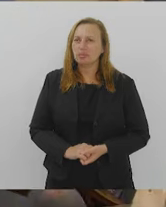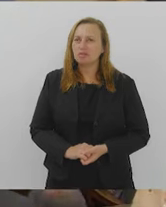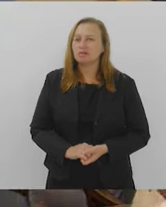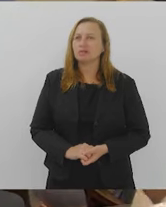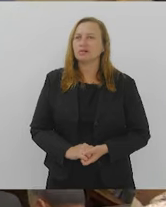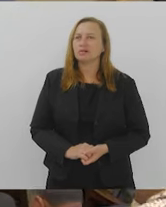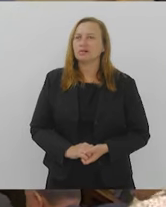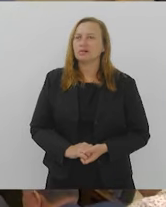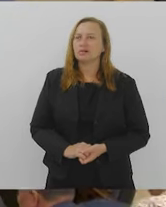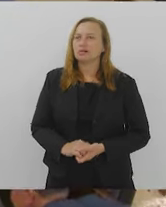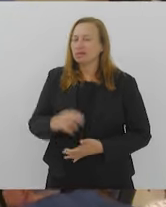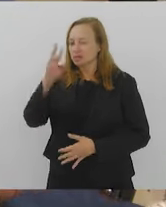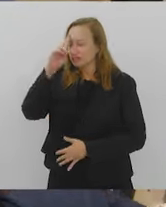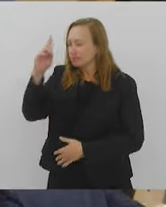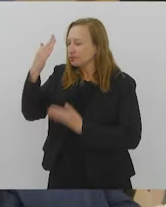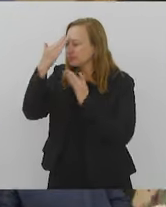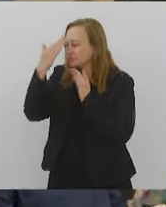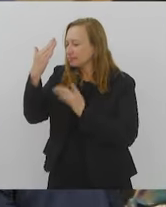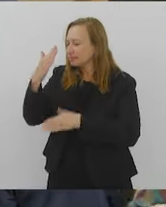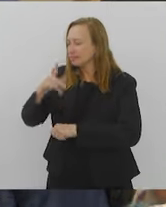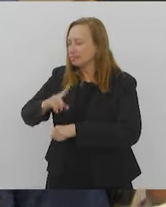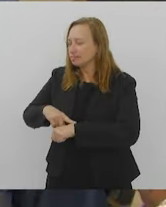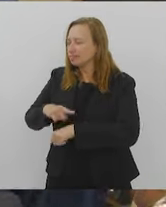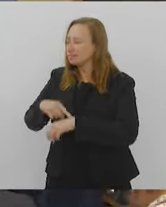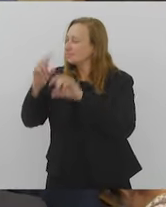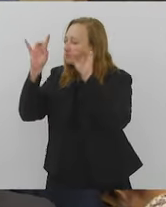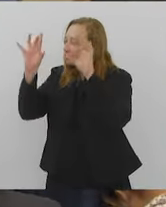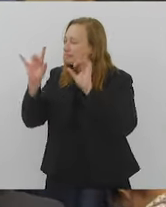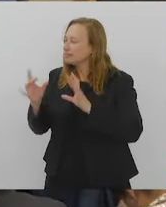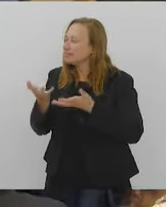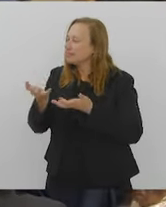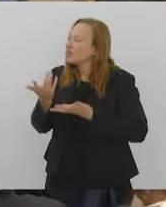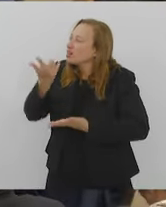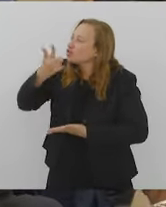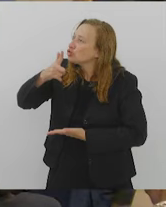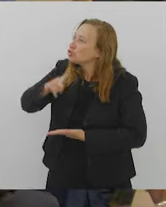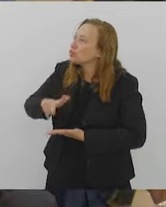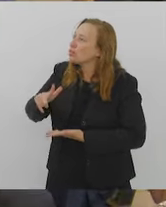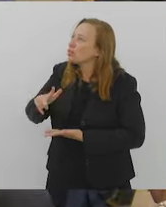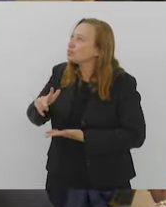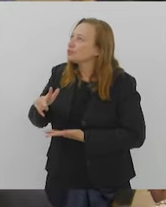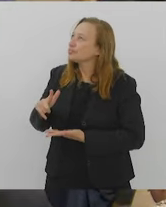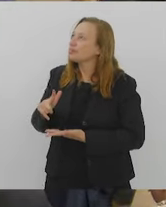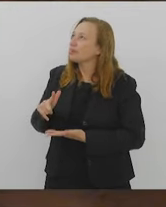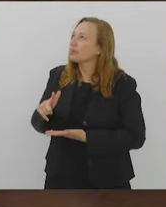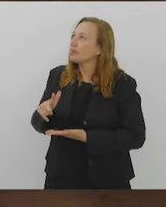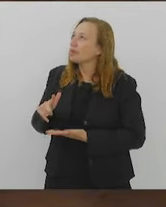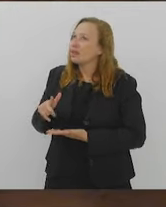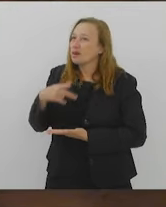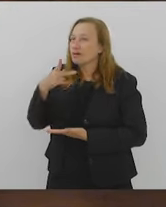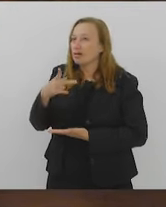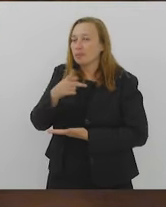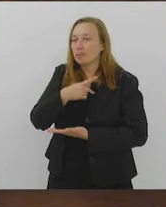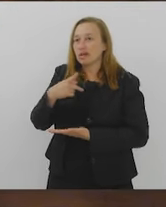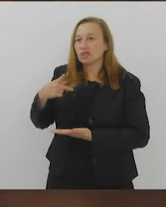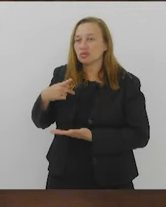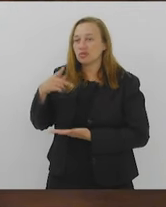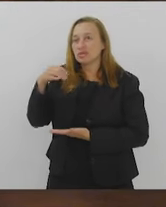Por este momento especial, e eu quero aqui mais uma vez citar o pastor Samuel